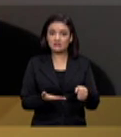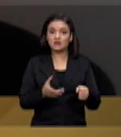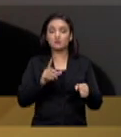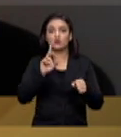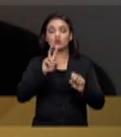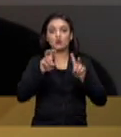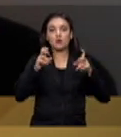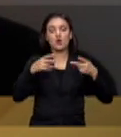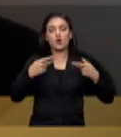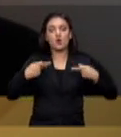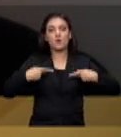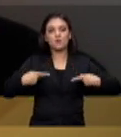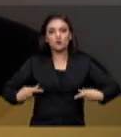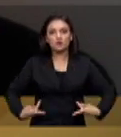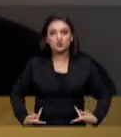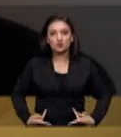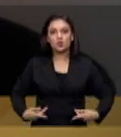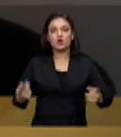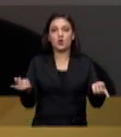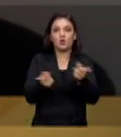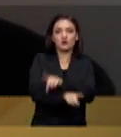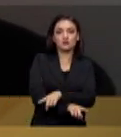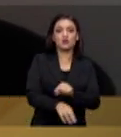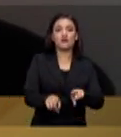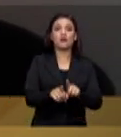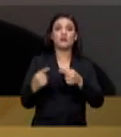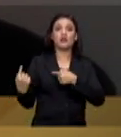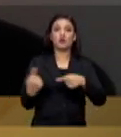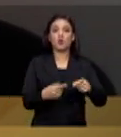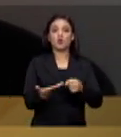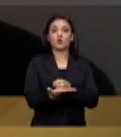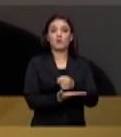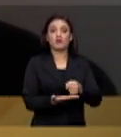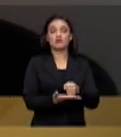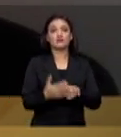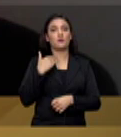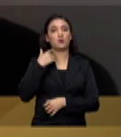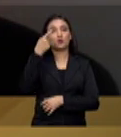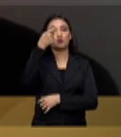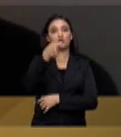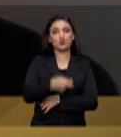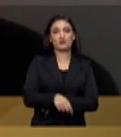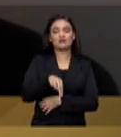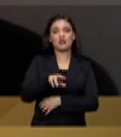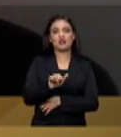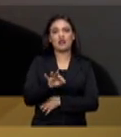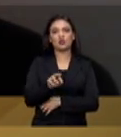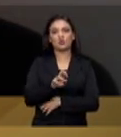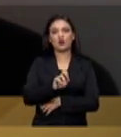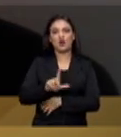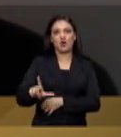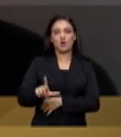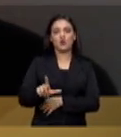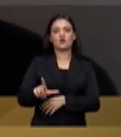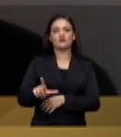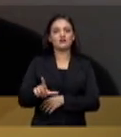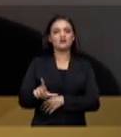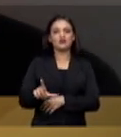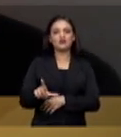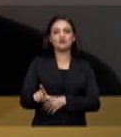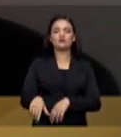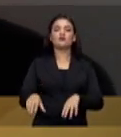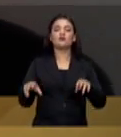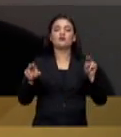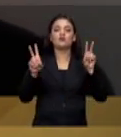comportamentos contraditórios, bem como ofensa ao princípio do juiz natural, em razão da alegada alteração